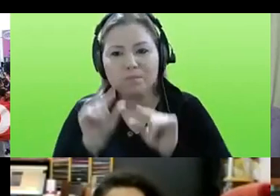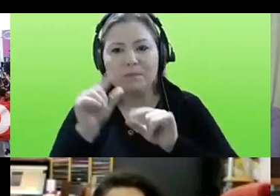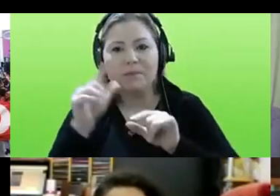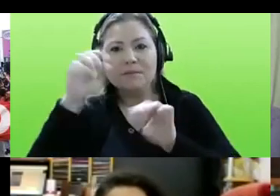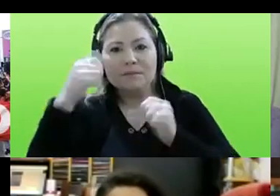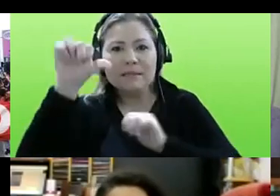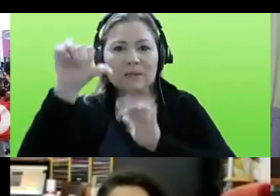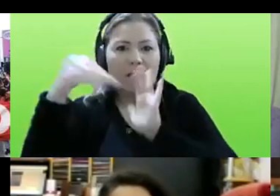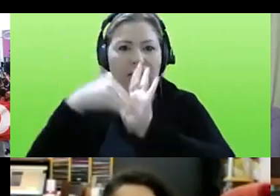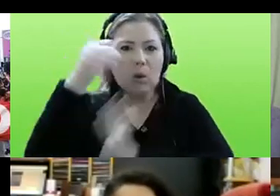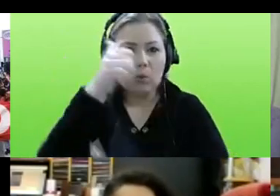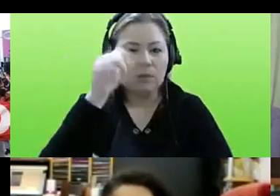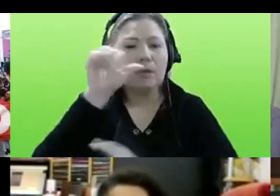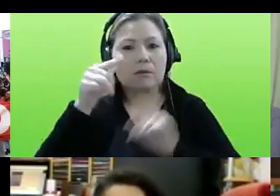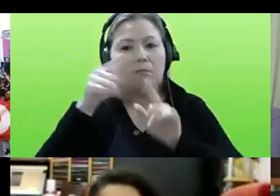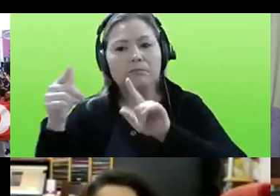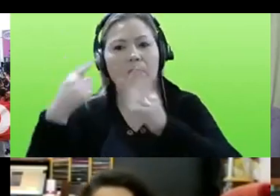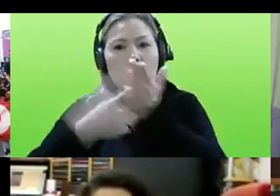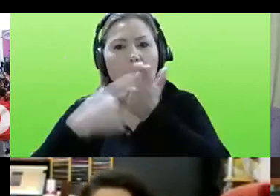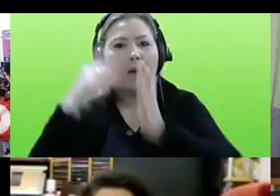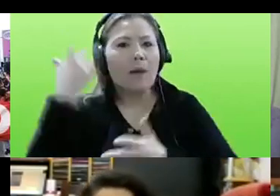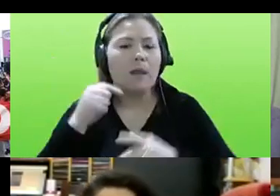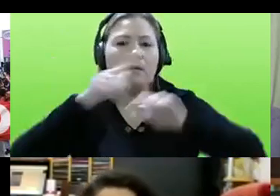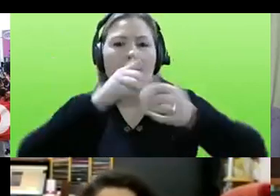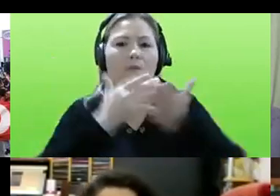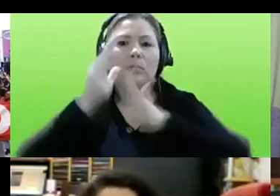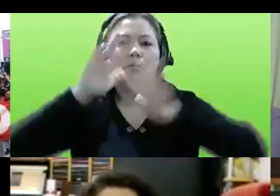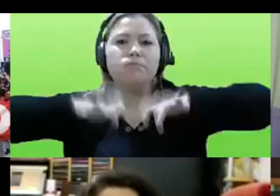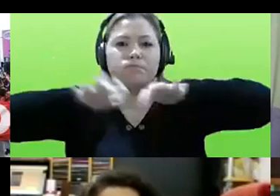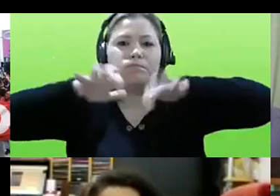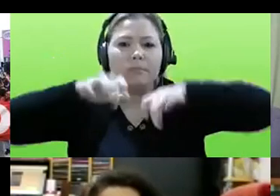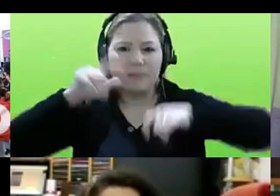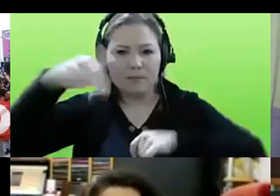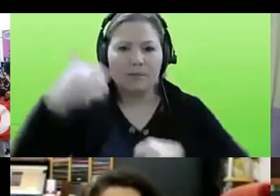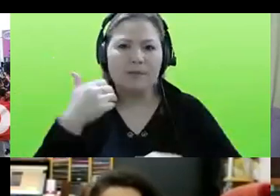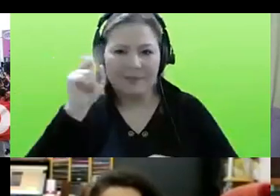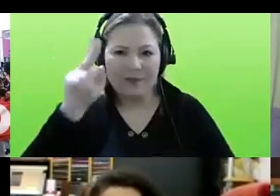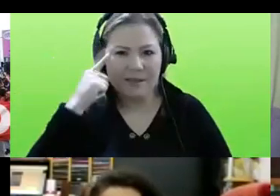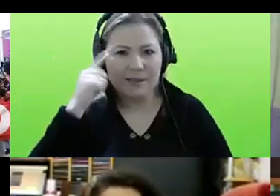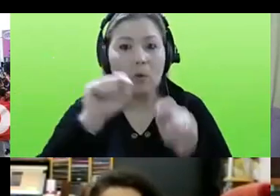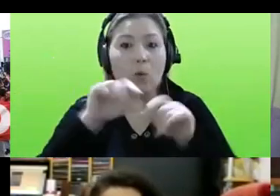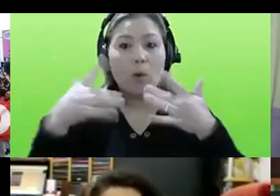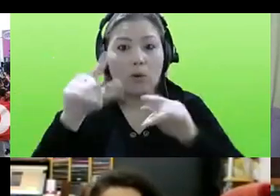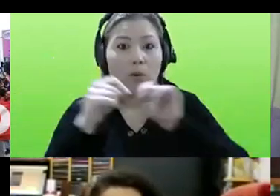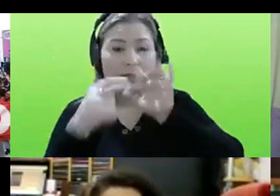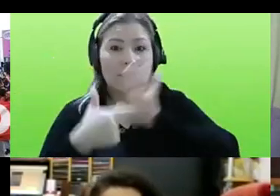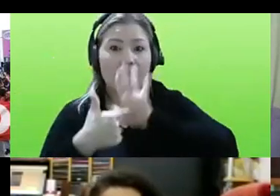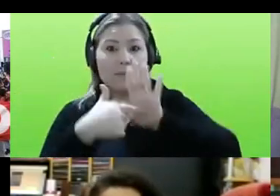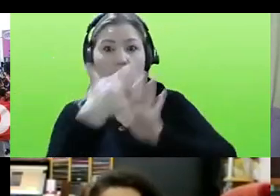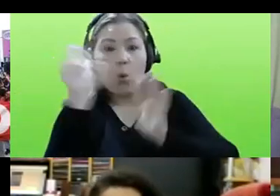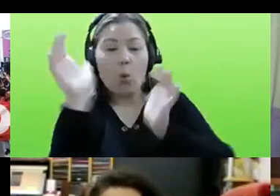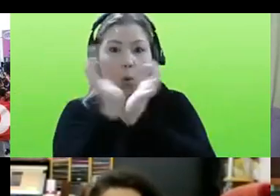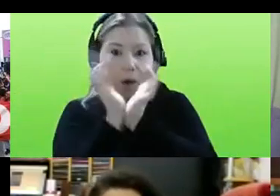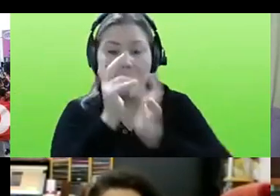apertadinho. É. Isso dá para combinar com ela ainda. Funcionou bem. E quando a Kelly fizer uma apresentação com outra colega, e mesmo na